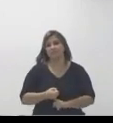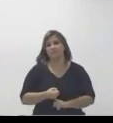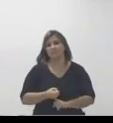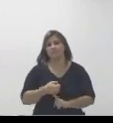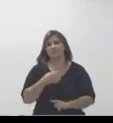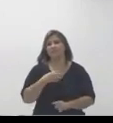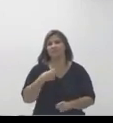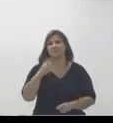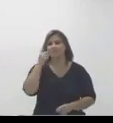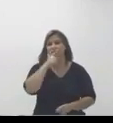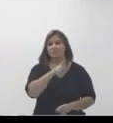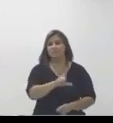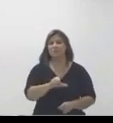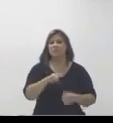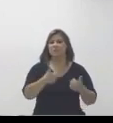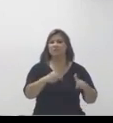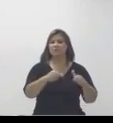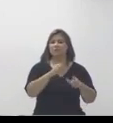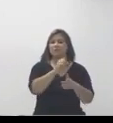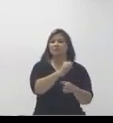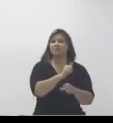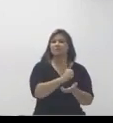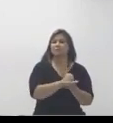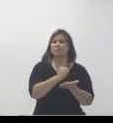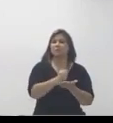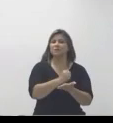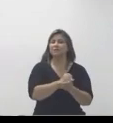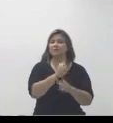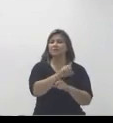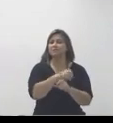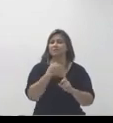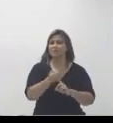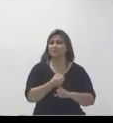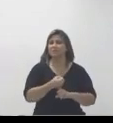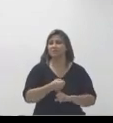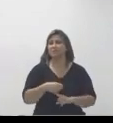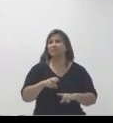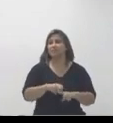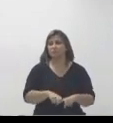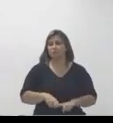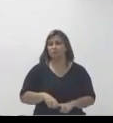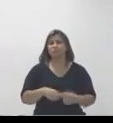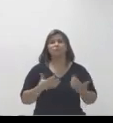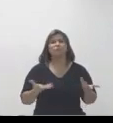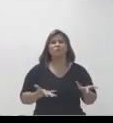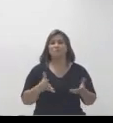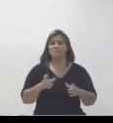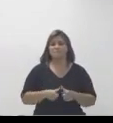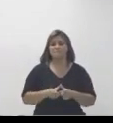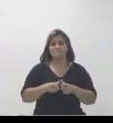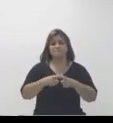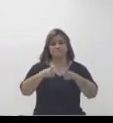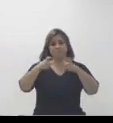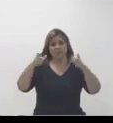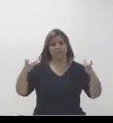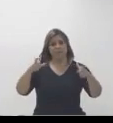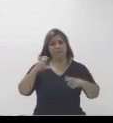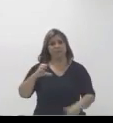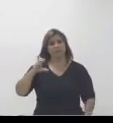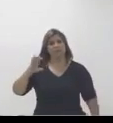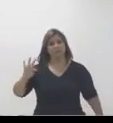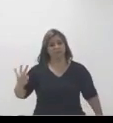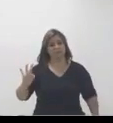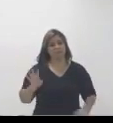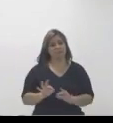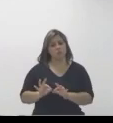contratualidade social nas comunidades nos territórios então nesse sentido como a imensa maioria das comunidades terapêuticas estão